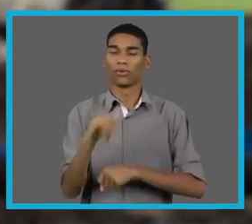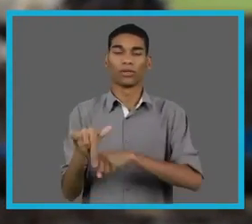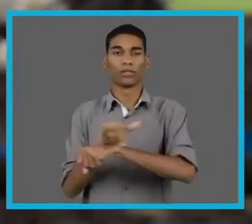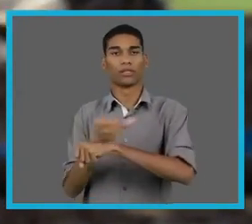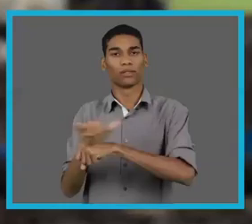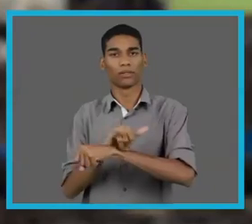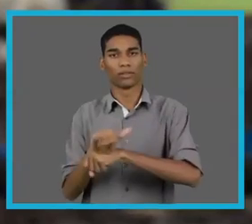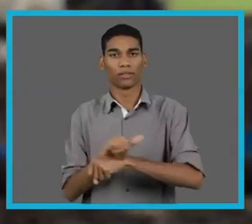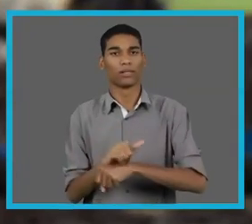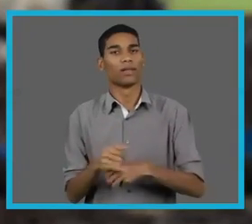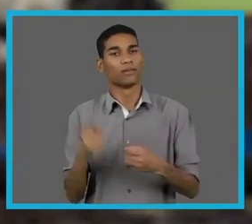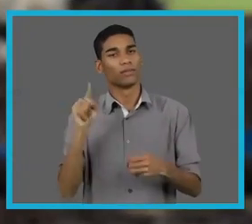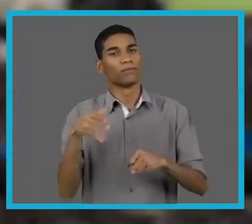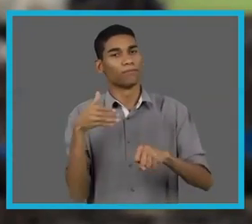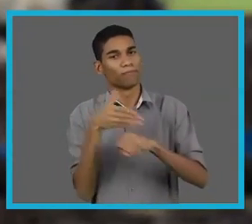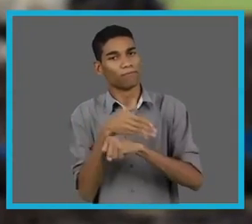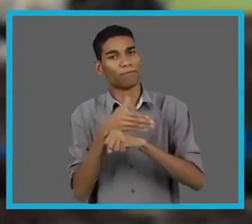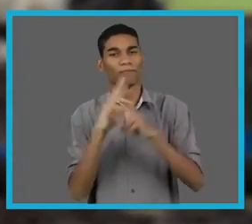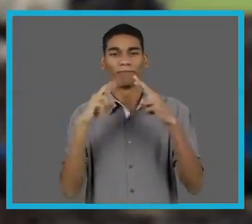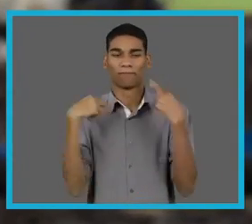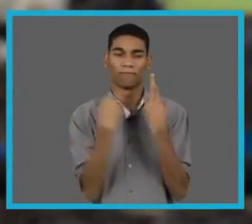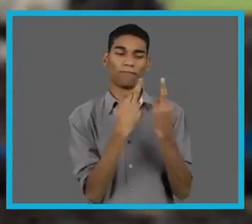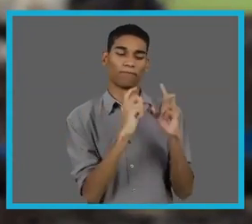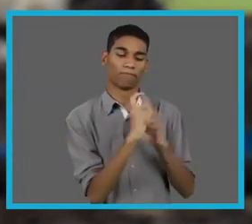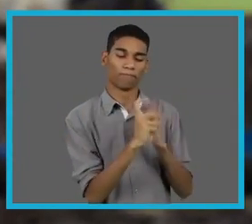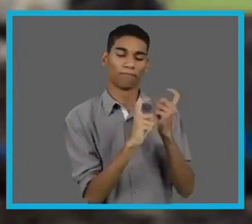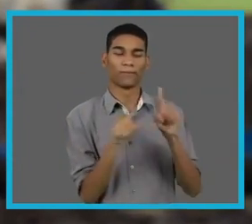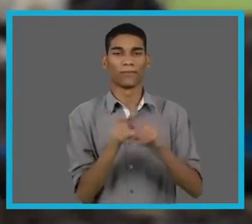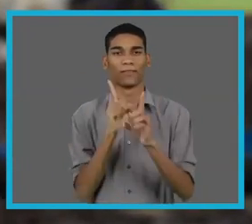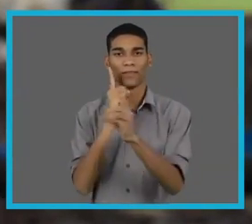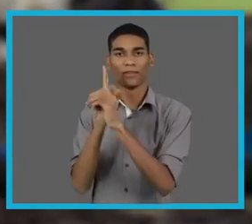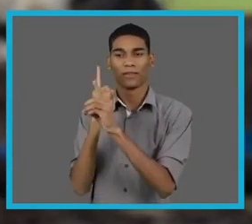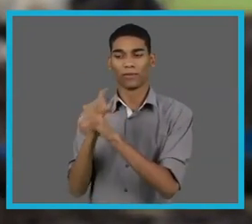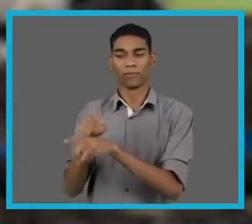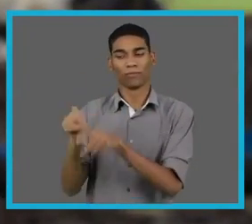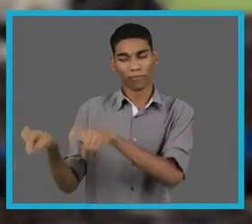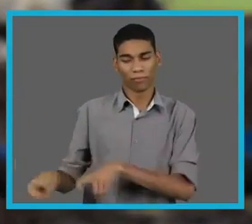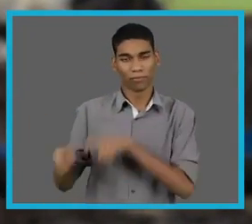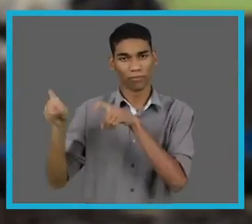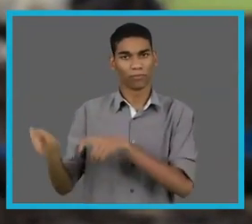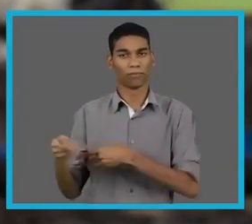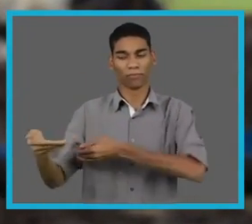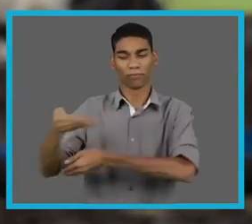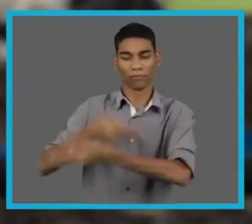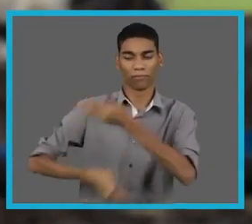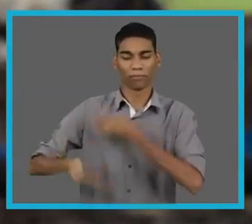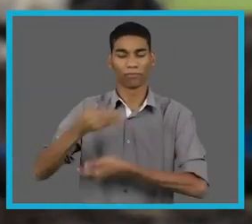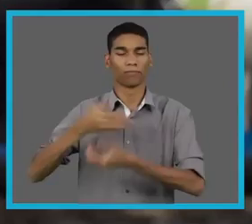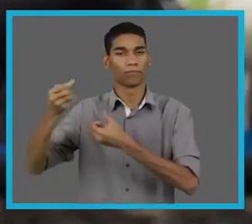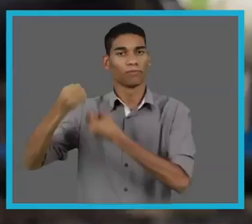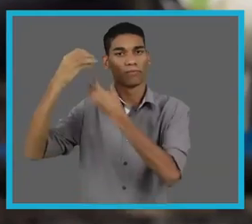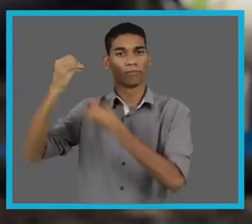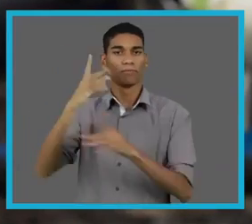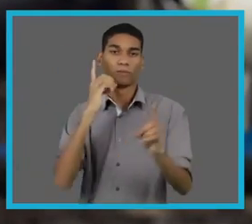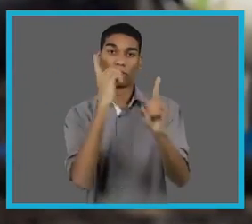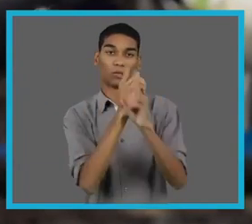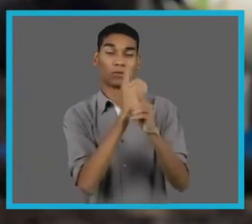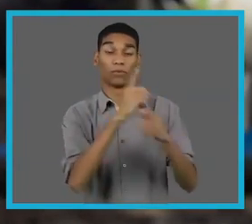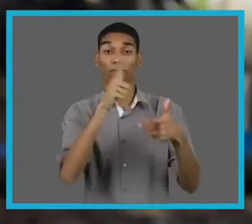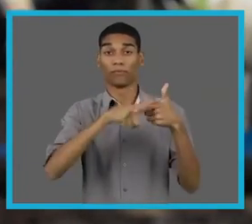o único meio é esse, é participar das reuniões, dos encontros de produtores, trocar informação,